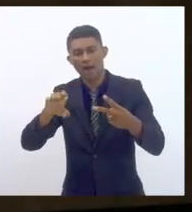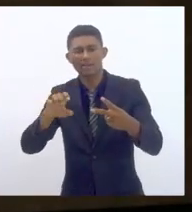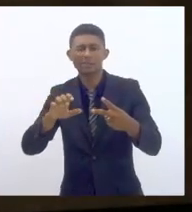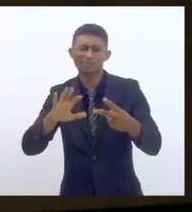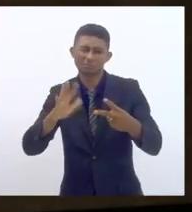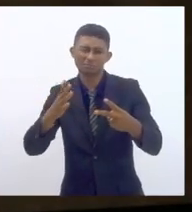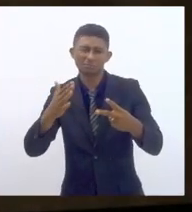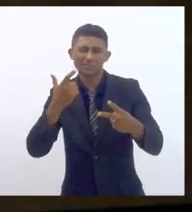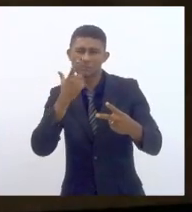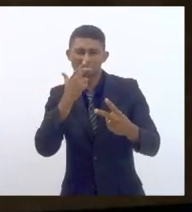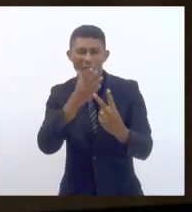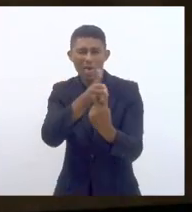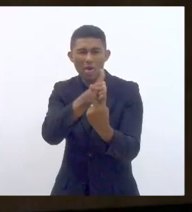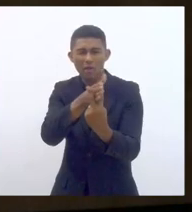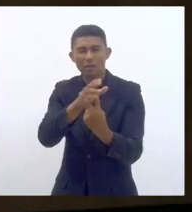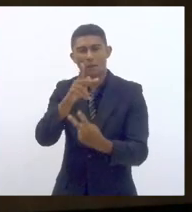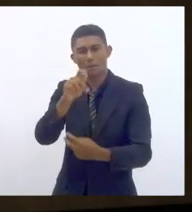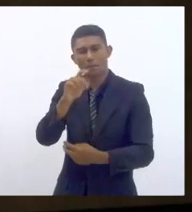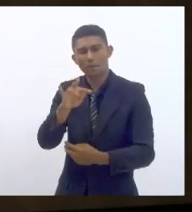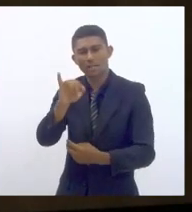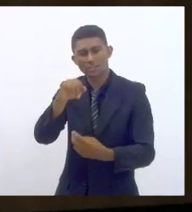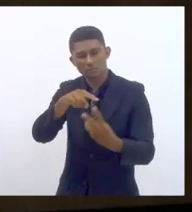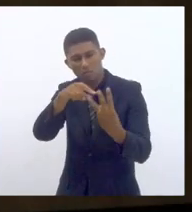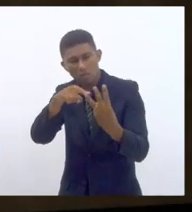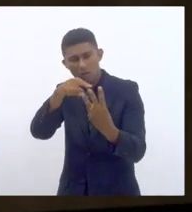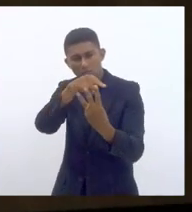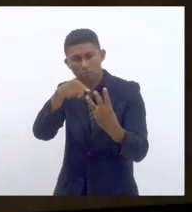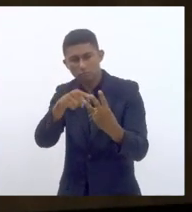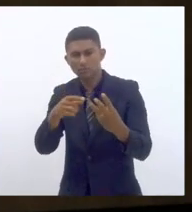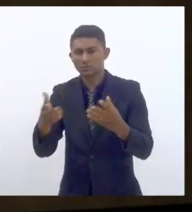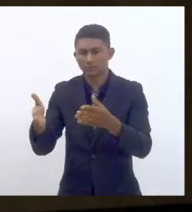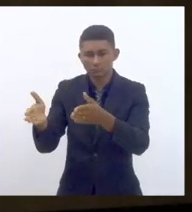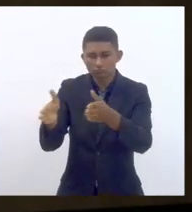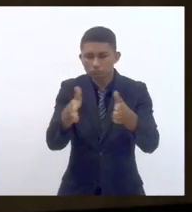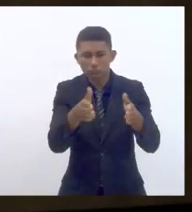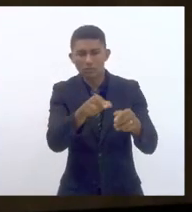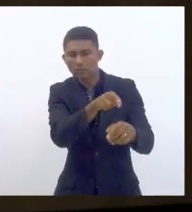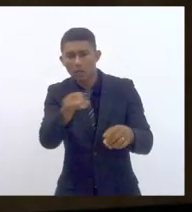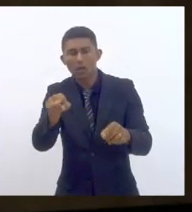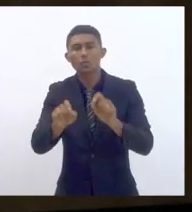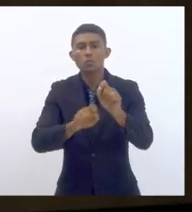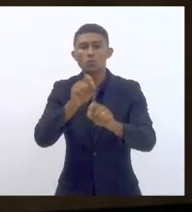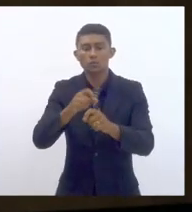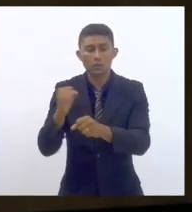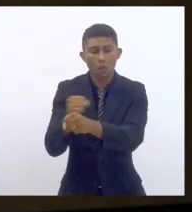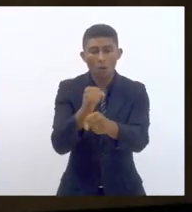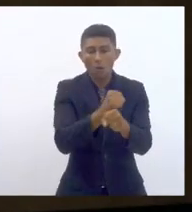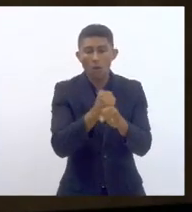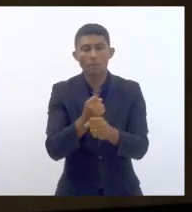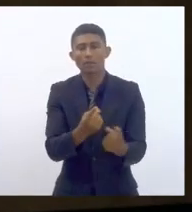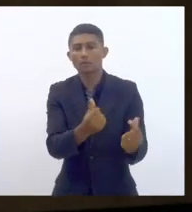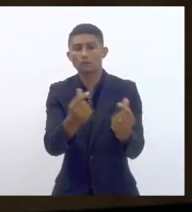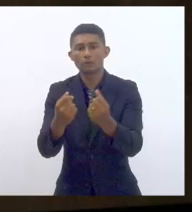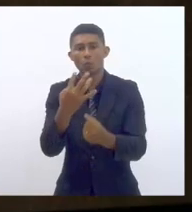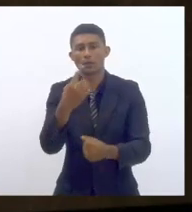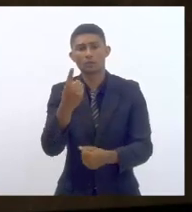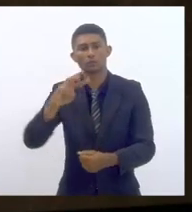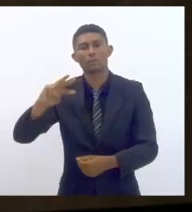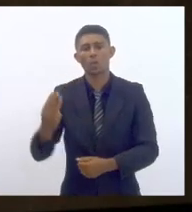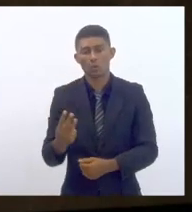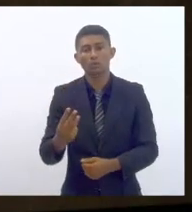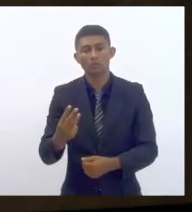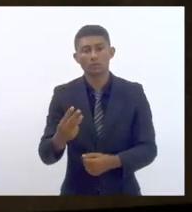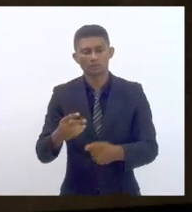Alferes. Essa licitação é uma obra de 41 milhões, num trecho de 23 quilômetros,